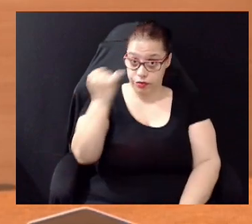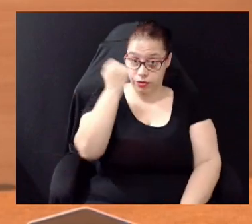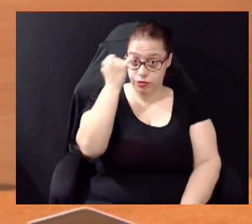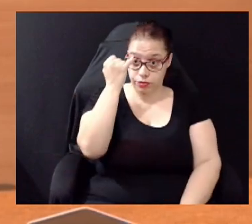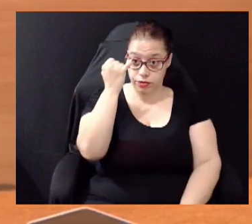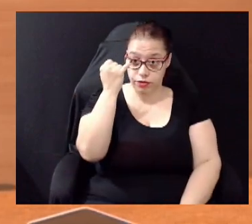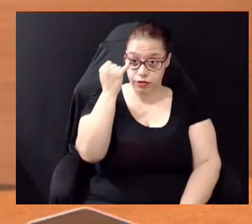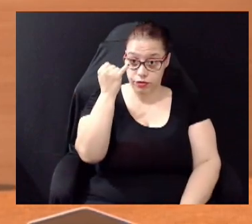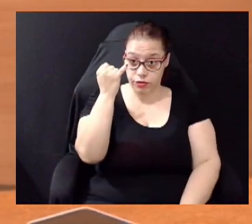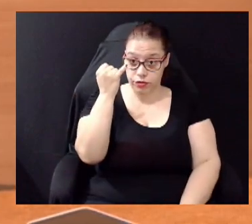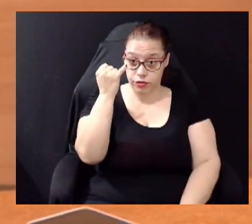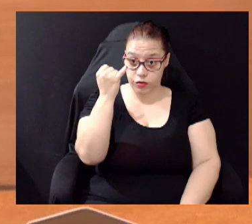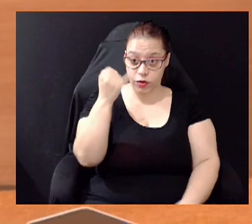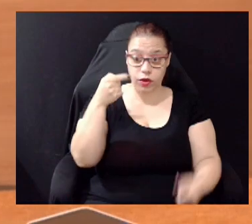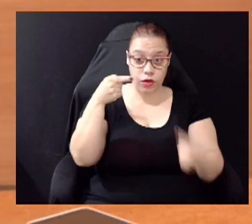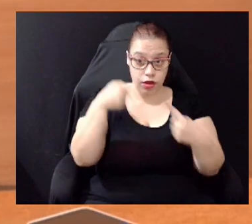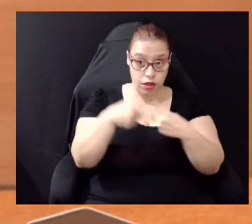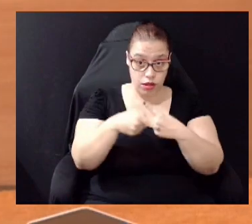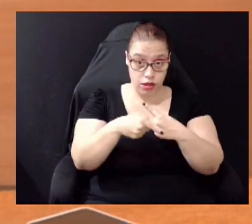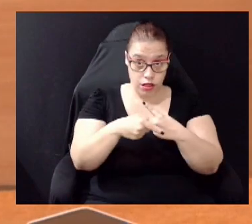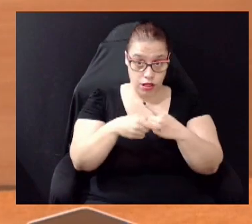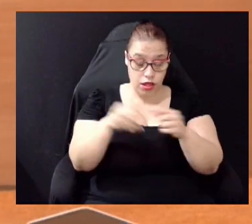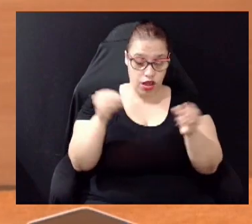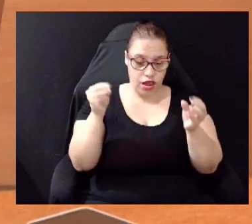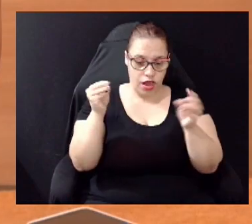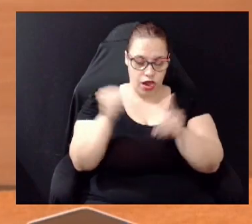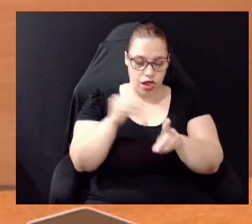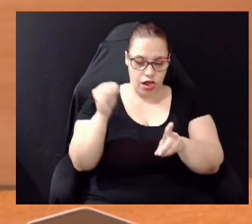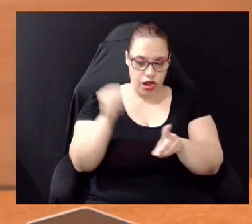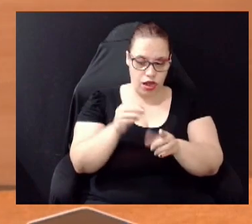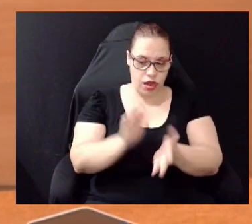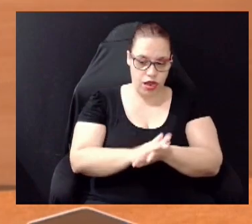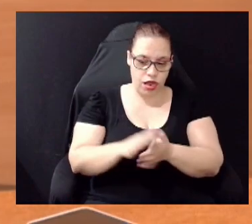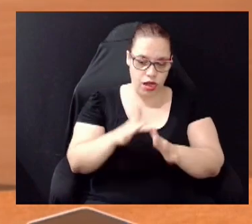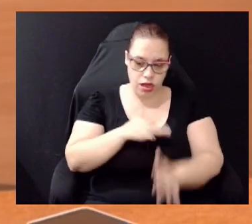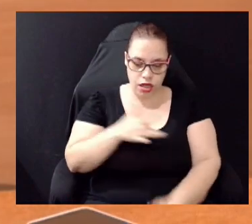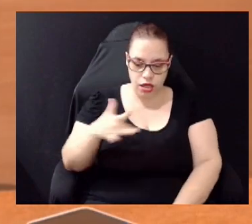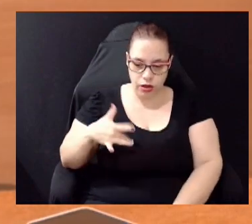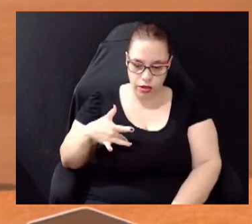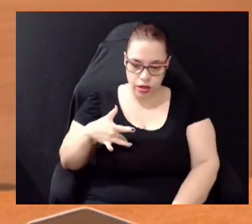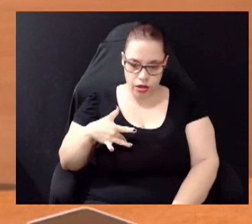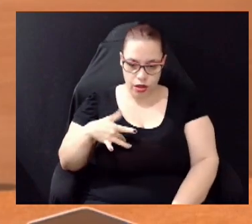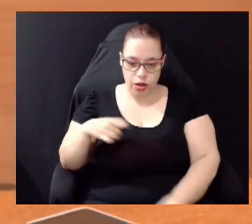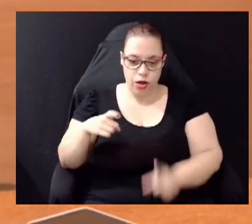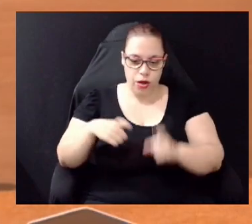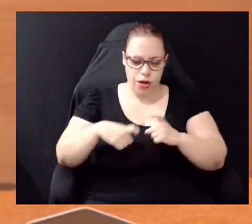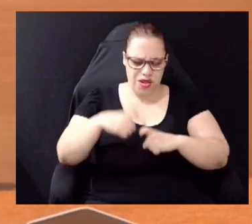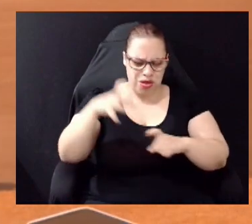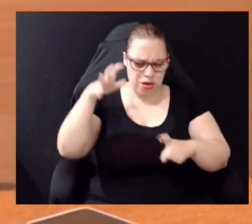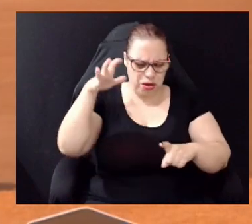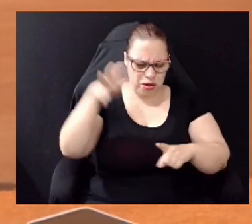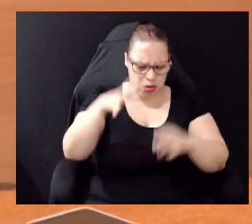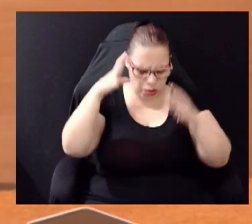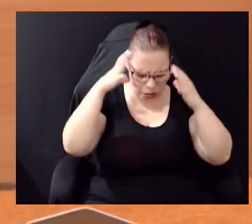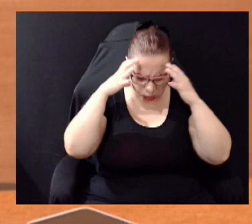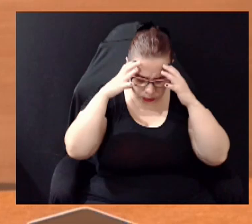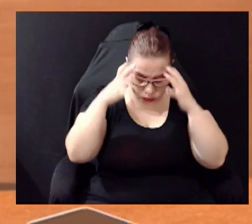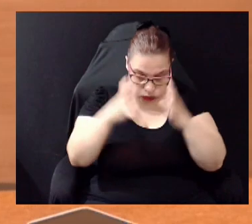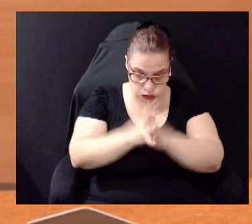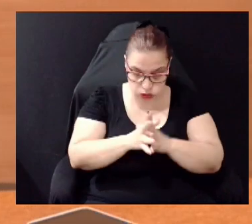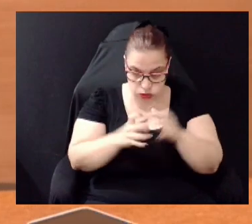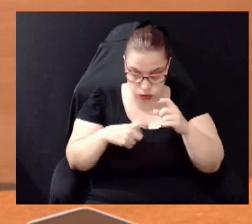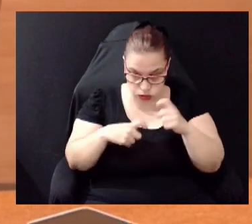luta contra a precarização da saúde, estamos na luta contra o assédio moral, o assédio sexual, e aí,